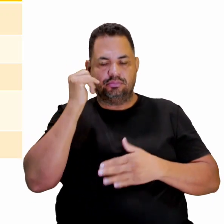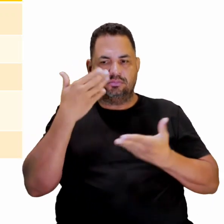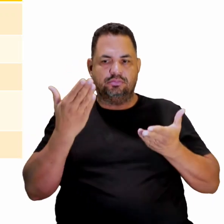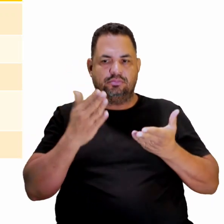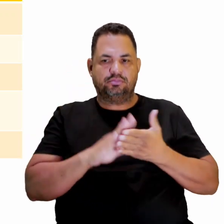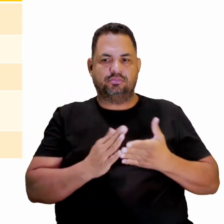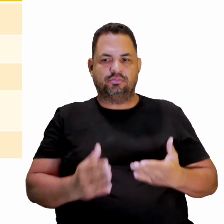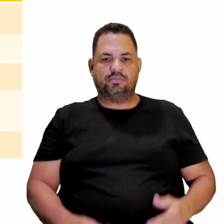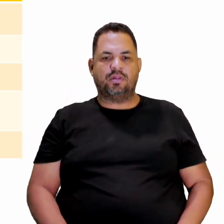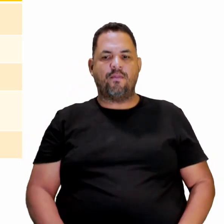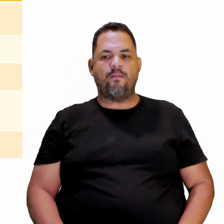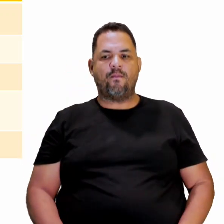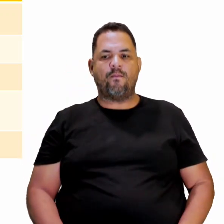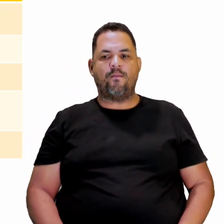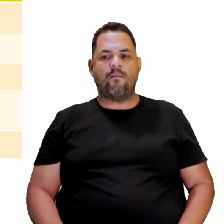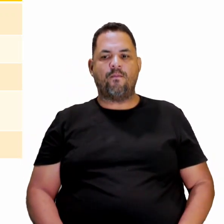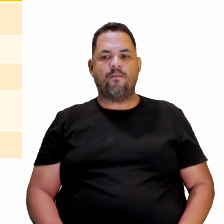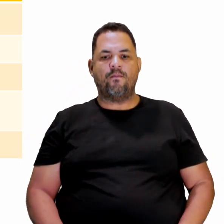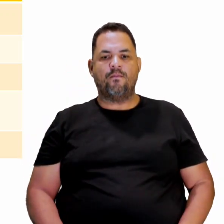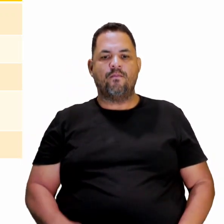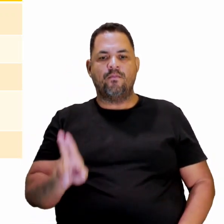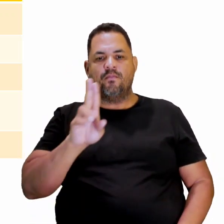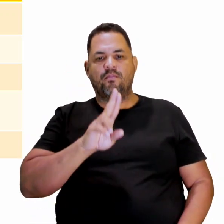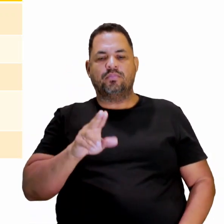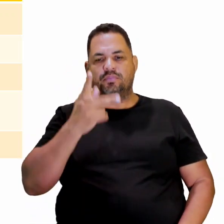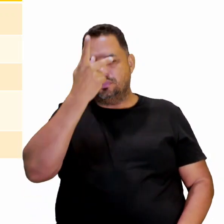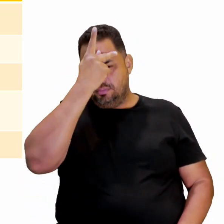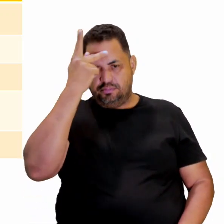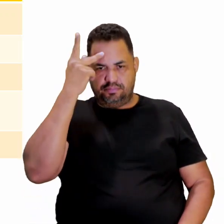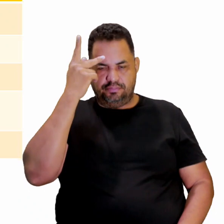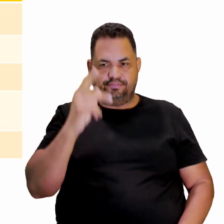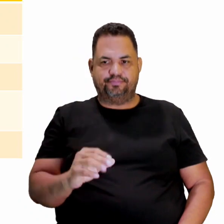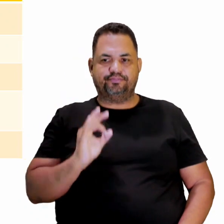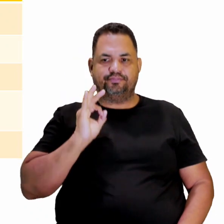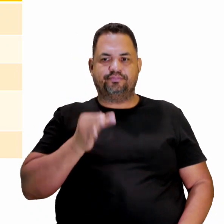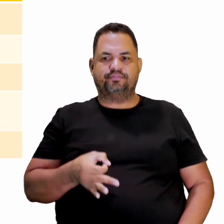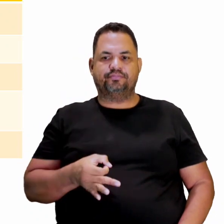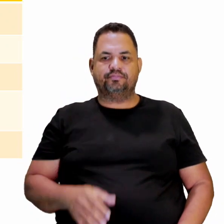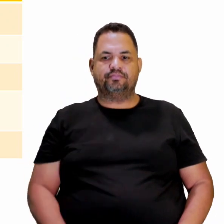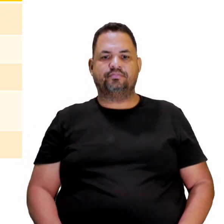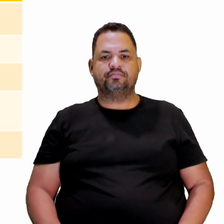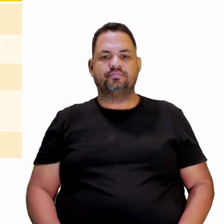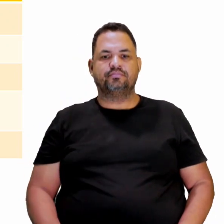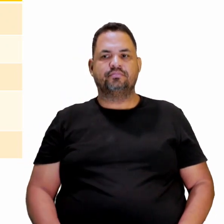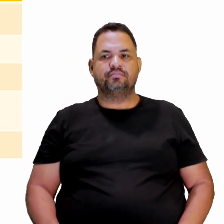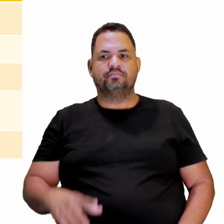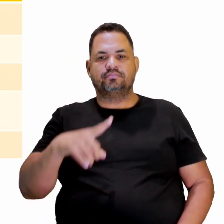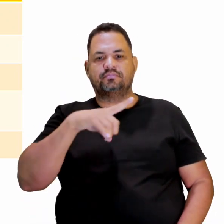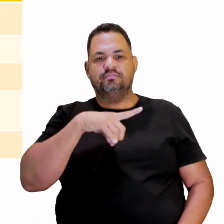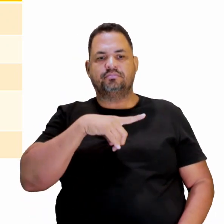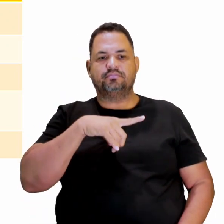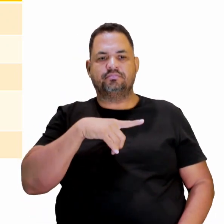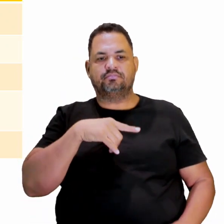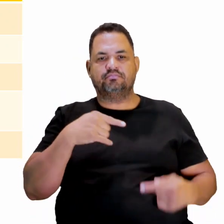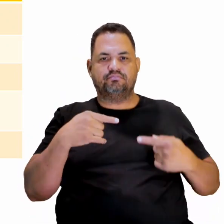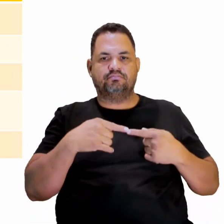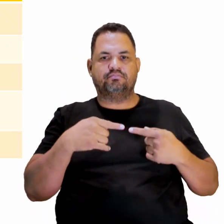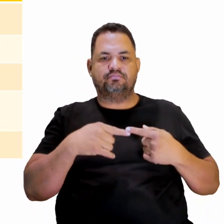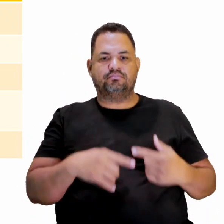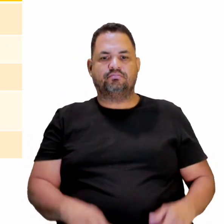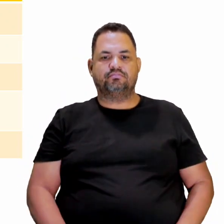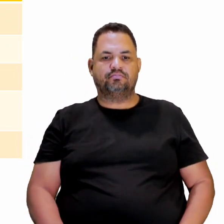para vocês, é só utilizado para pessoas, certo? Tá meio que tem uma ligação com